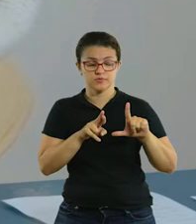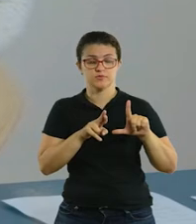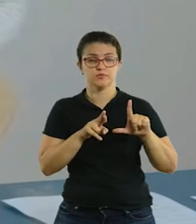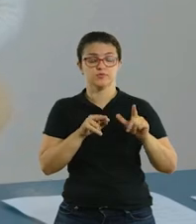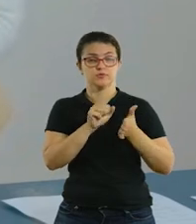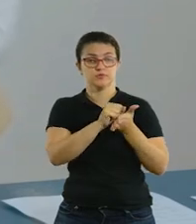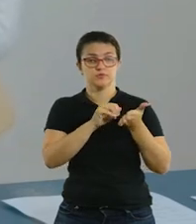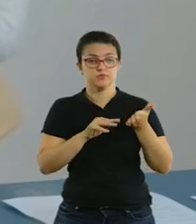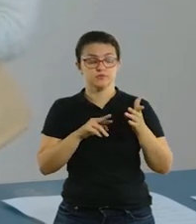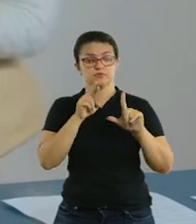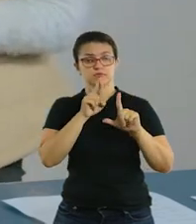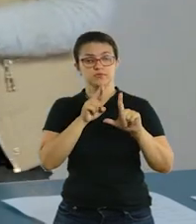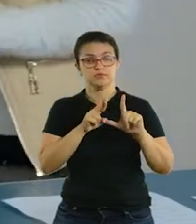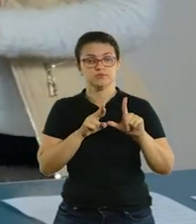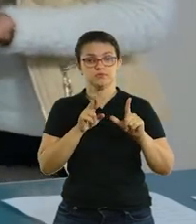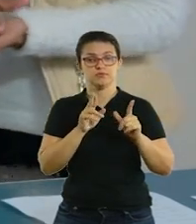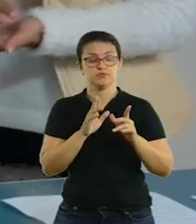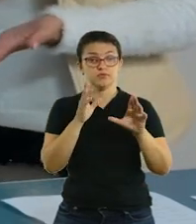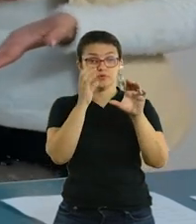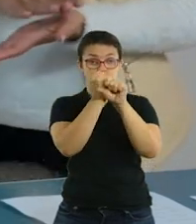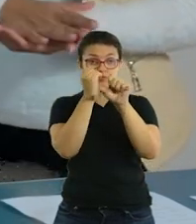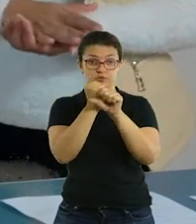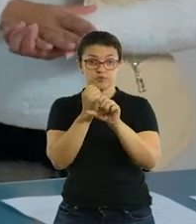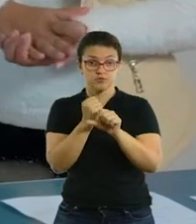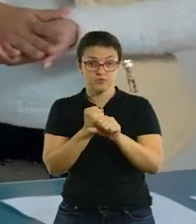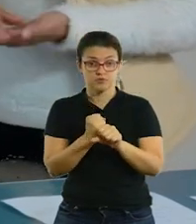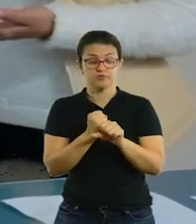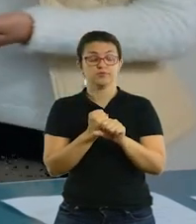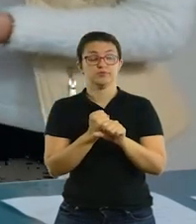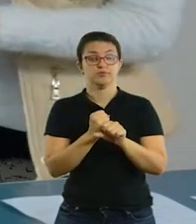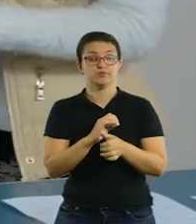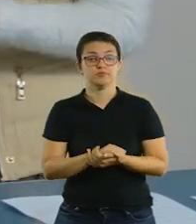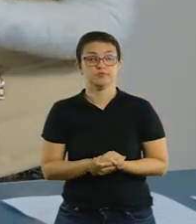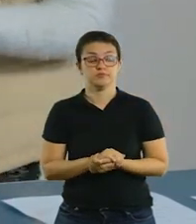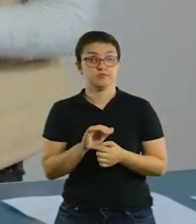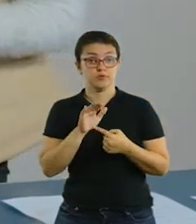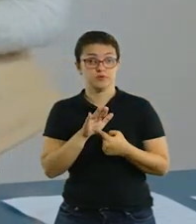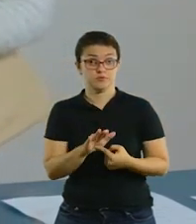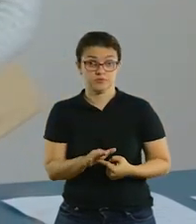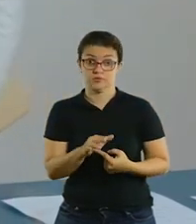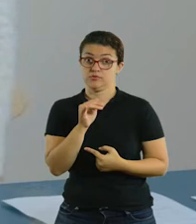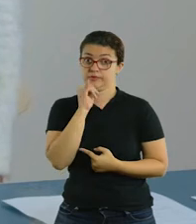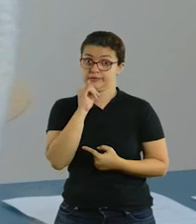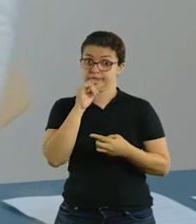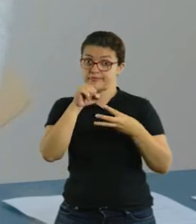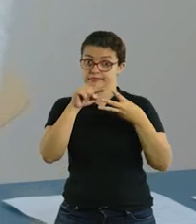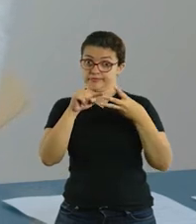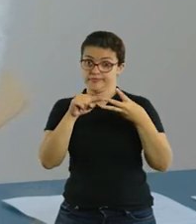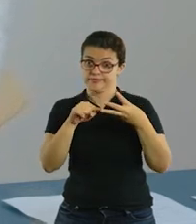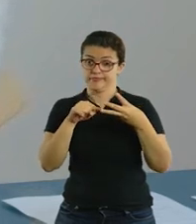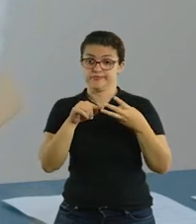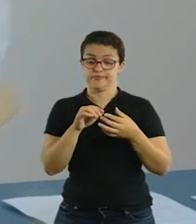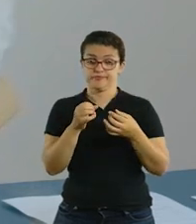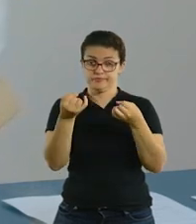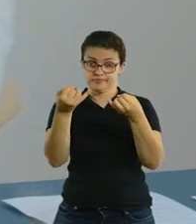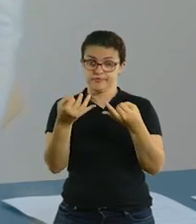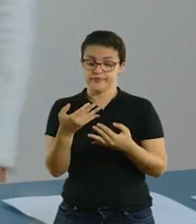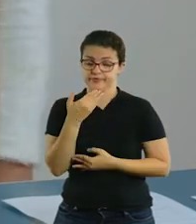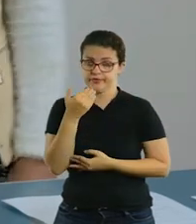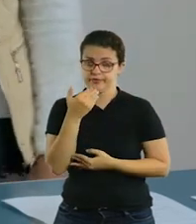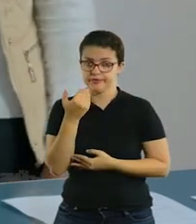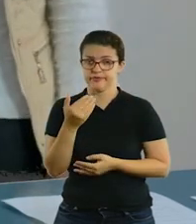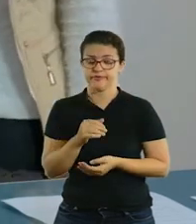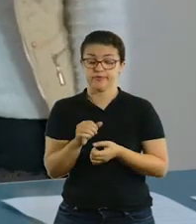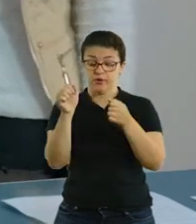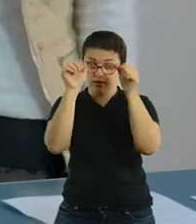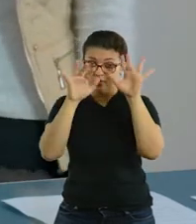Uma atividade com uma tabela. Então, complete as somas na tabela abaixo. Eu vou mostrar três exemplos para vocês aqui para explicar para ficar fácil. Então,